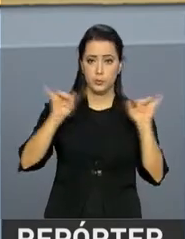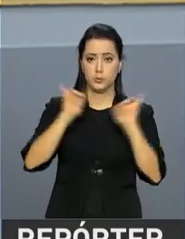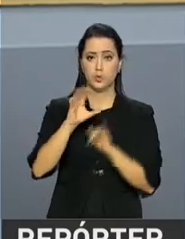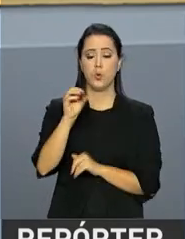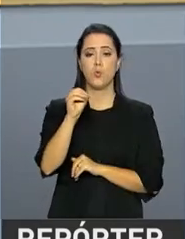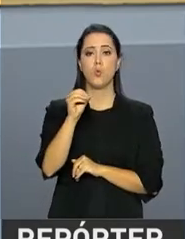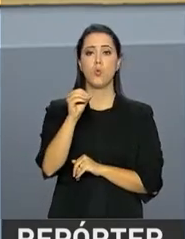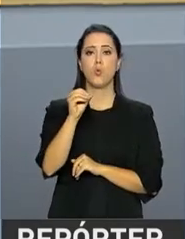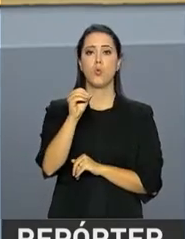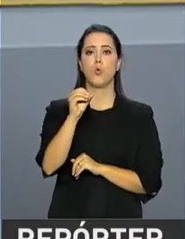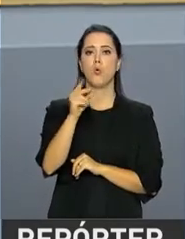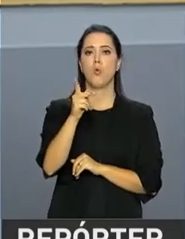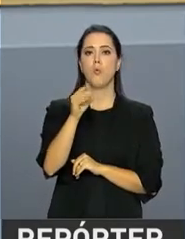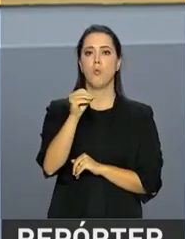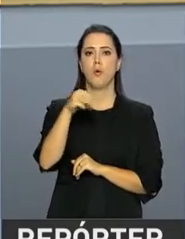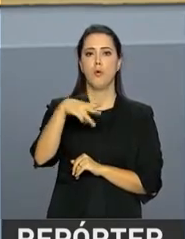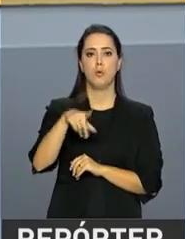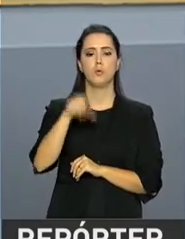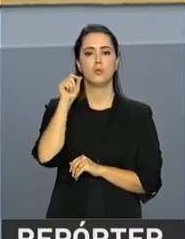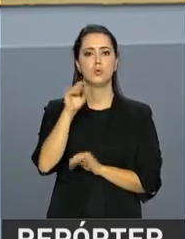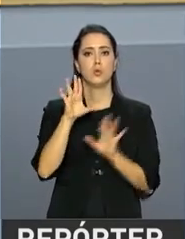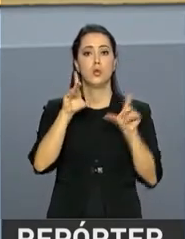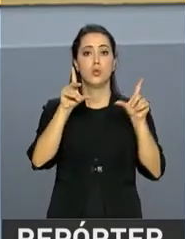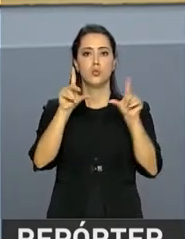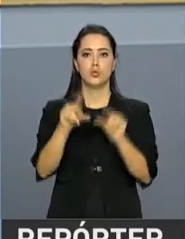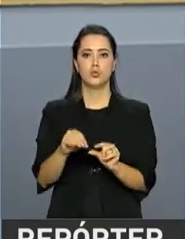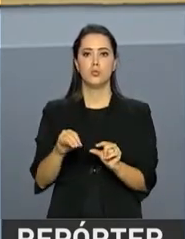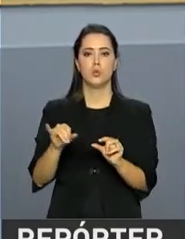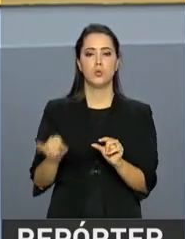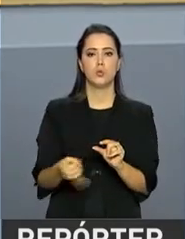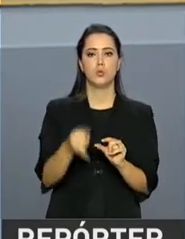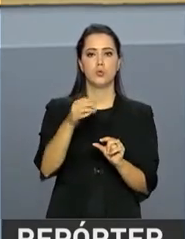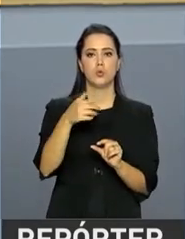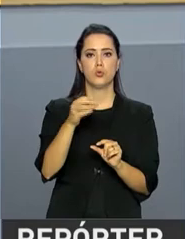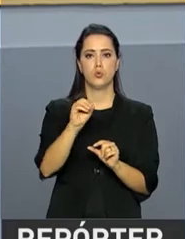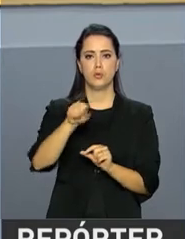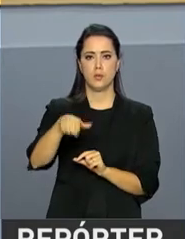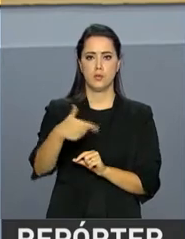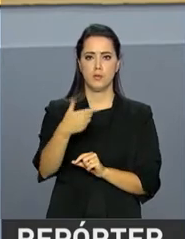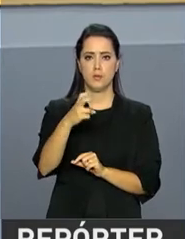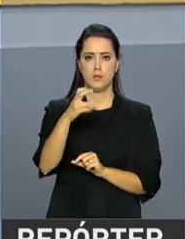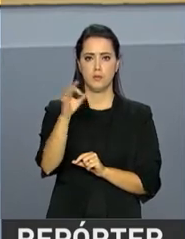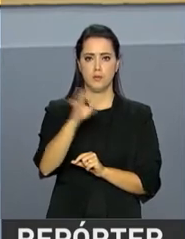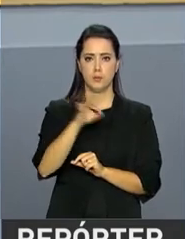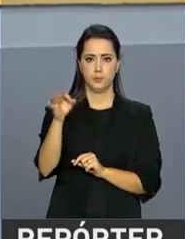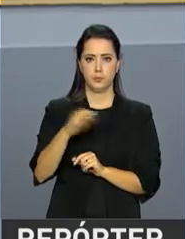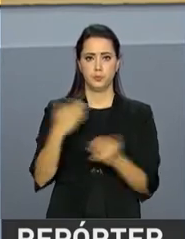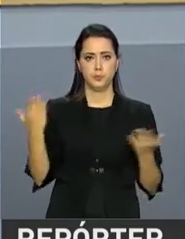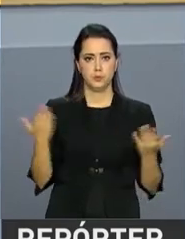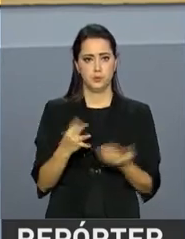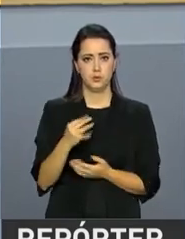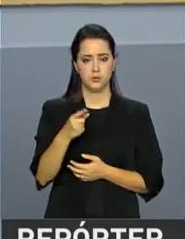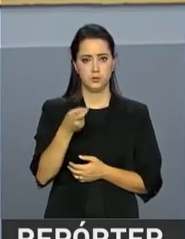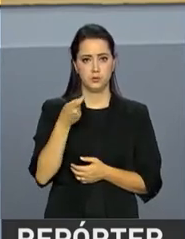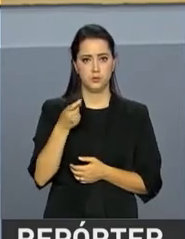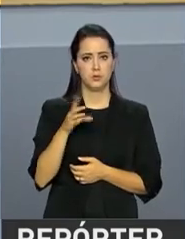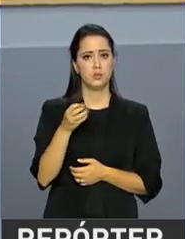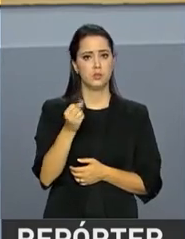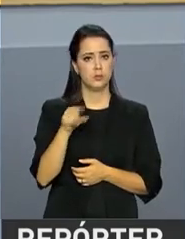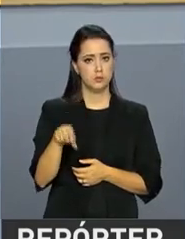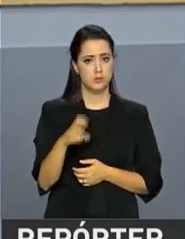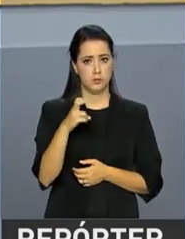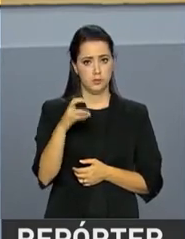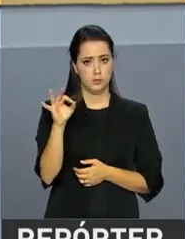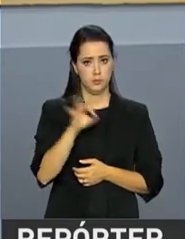copom decidiu por unanimidade reduzir a taxa selic em 0,25 ponto percentual agora a taxa fica em